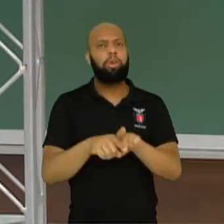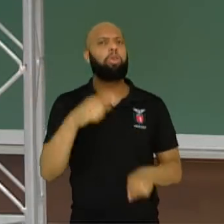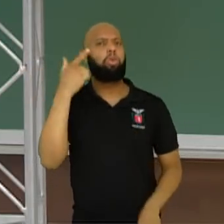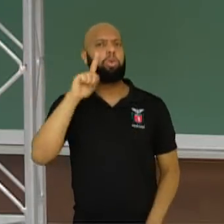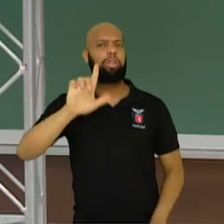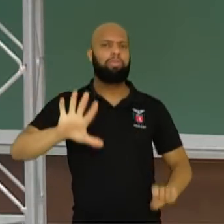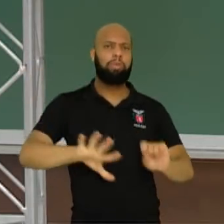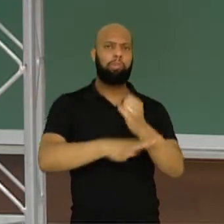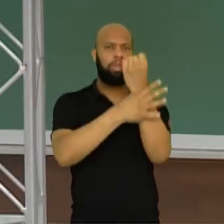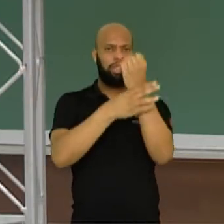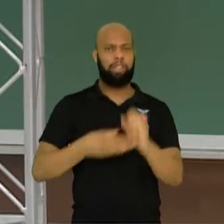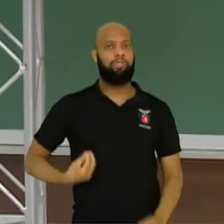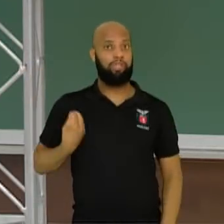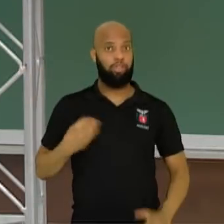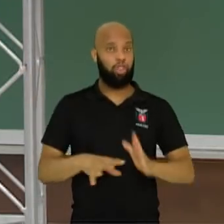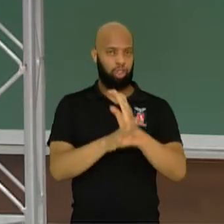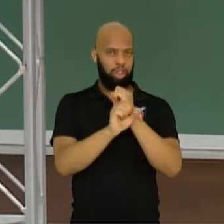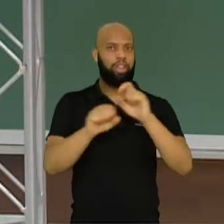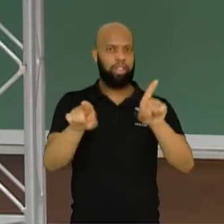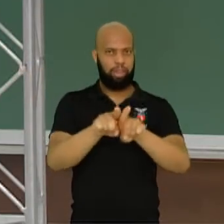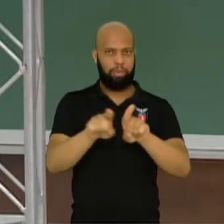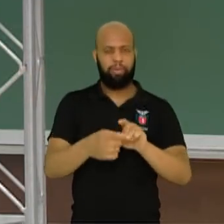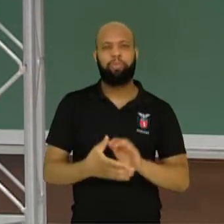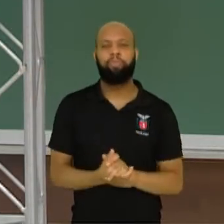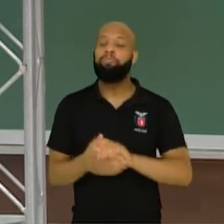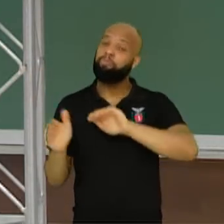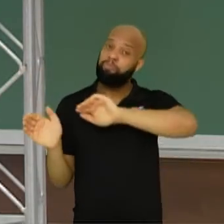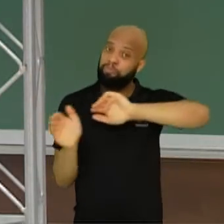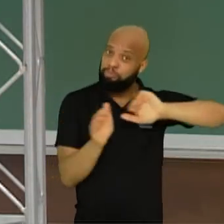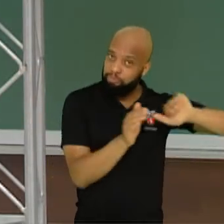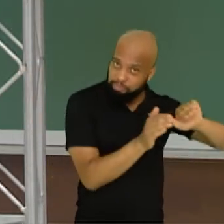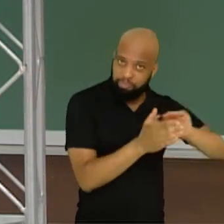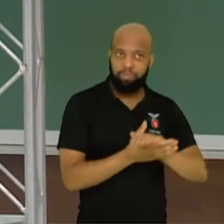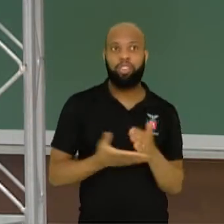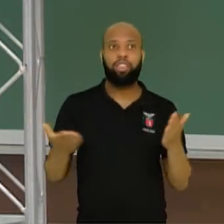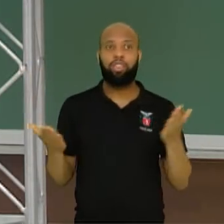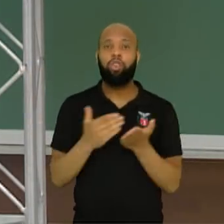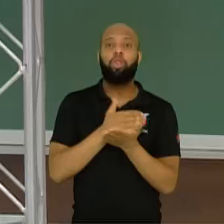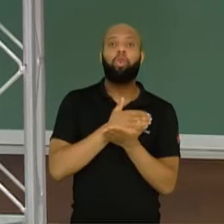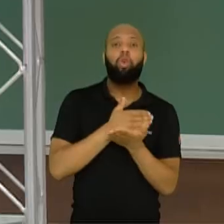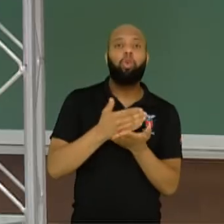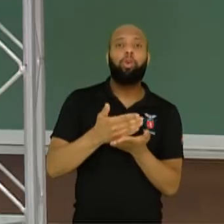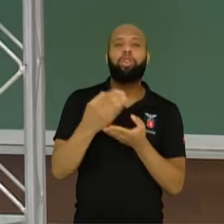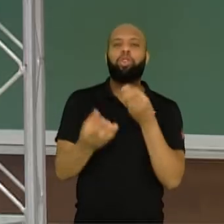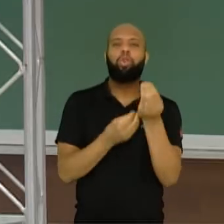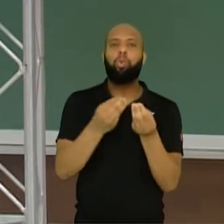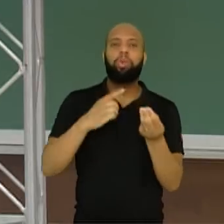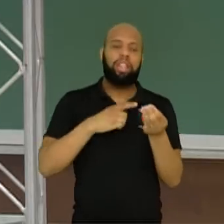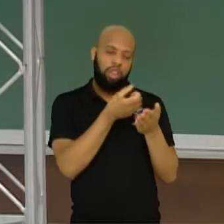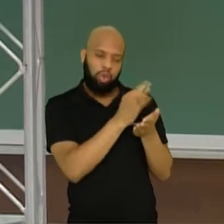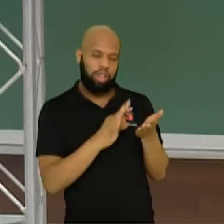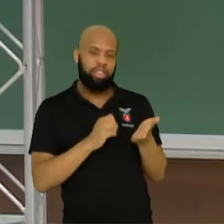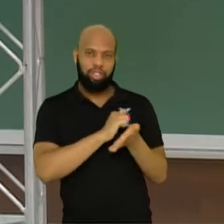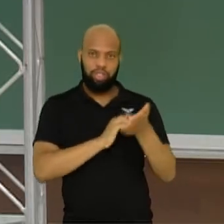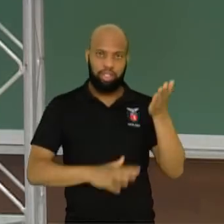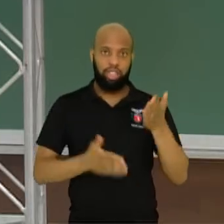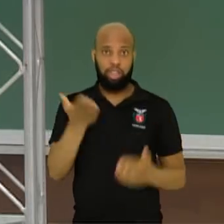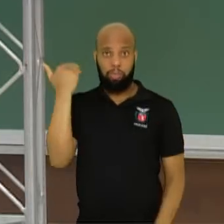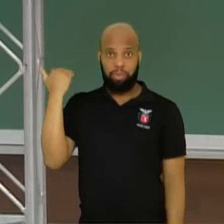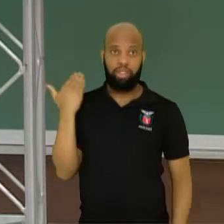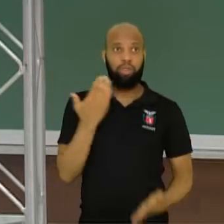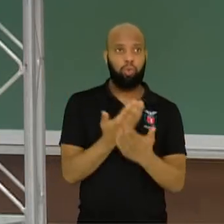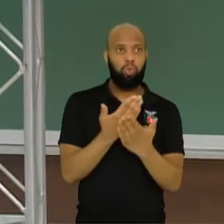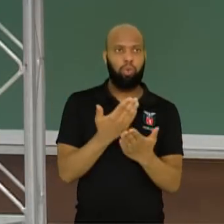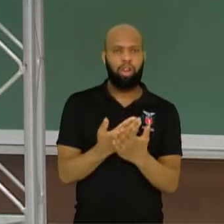frequência garantida. Vamos começar a nossa aula? E como sempre a gente começa com correção de atividades. Então na aula passada